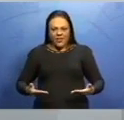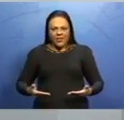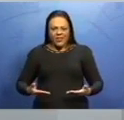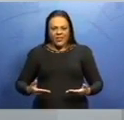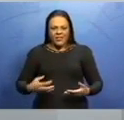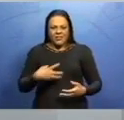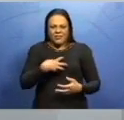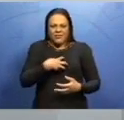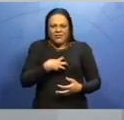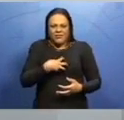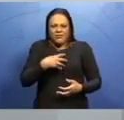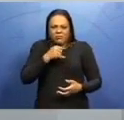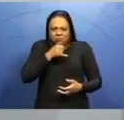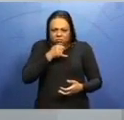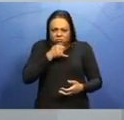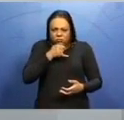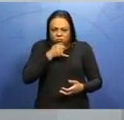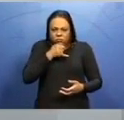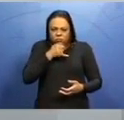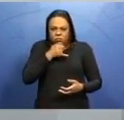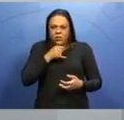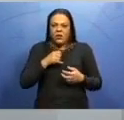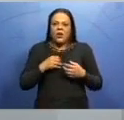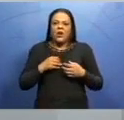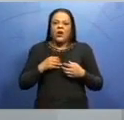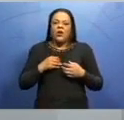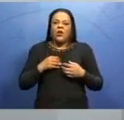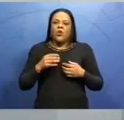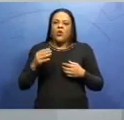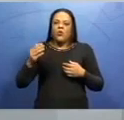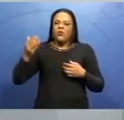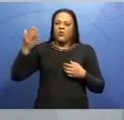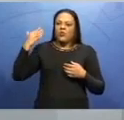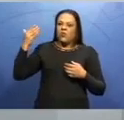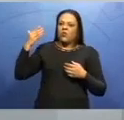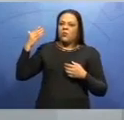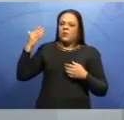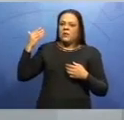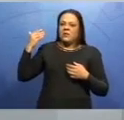estou triste. Luana, ficam triste?